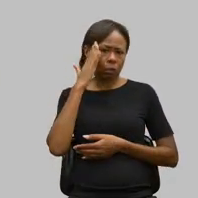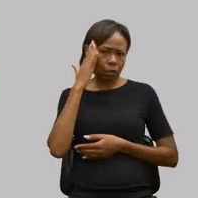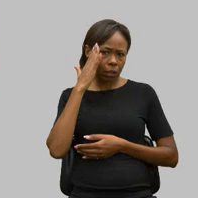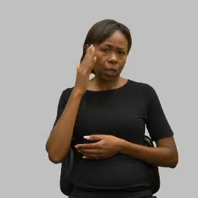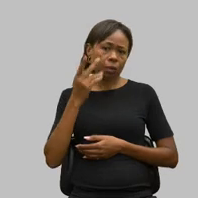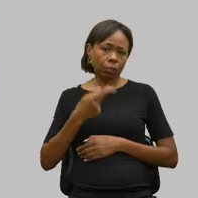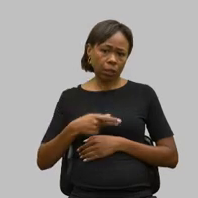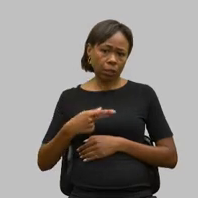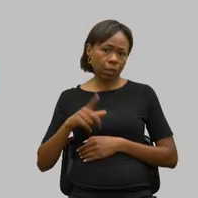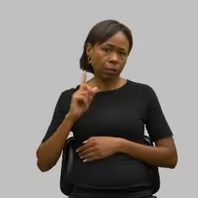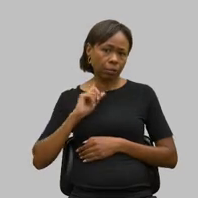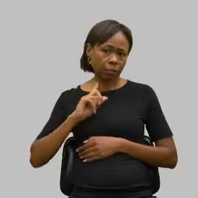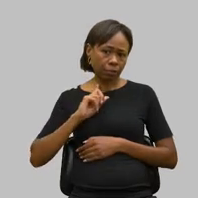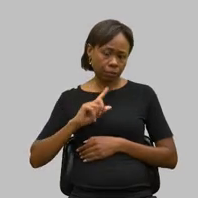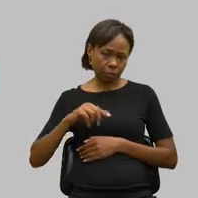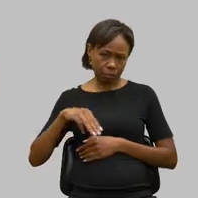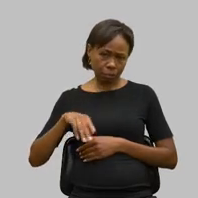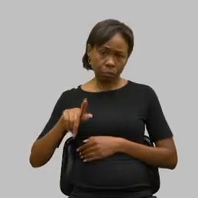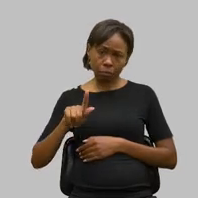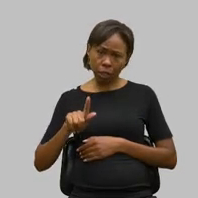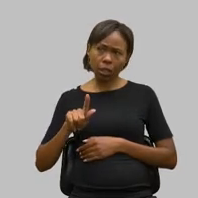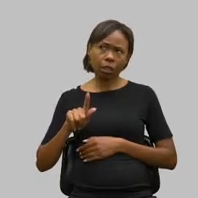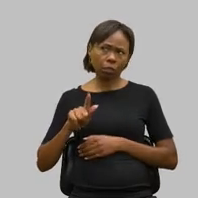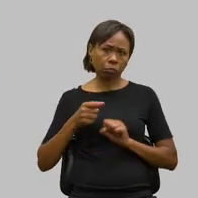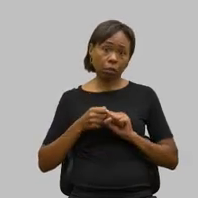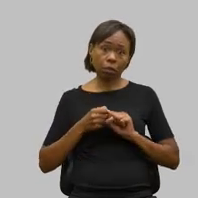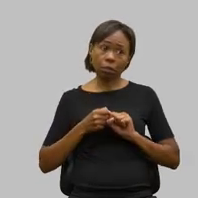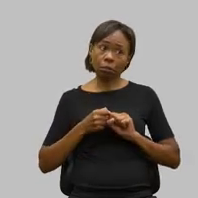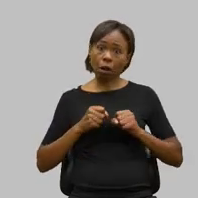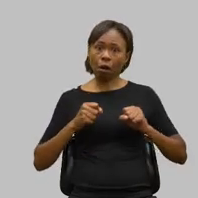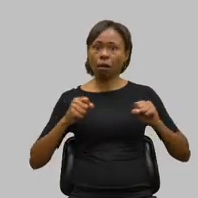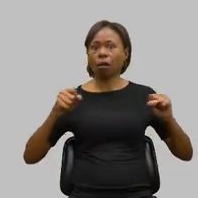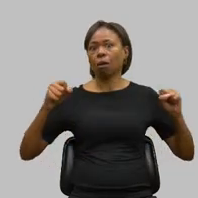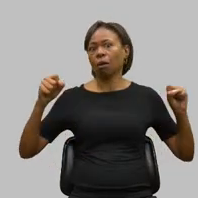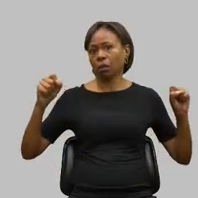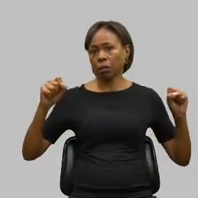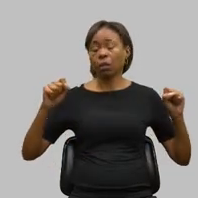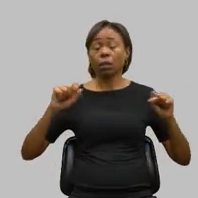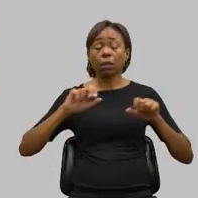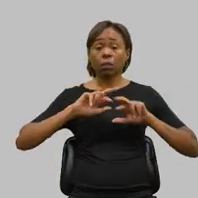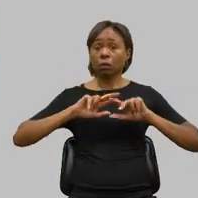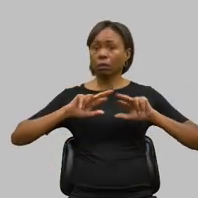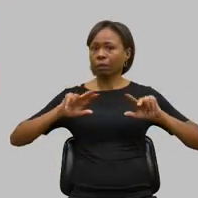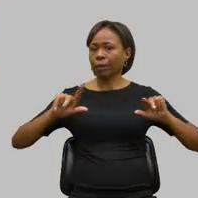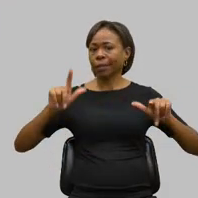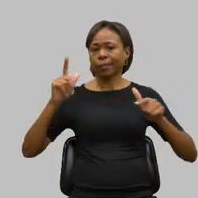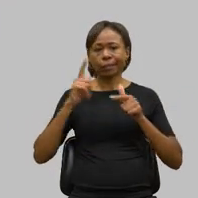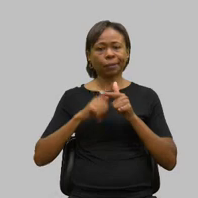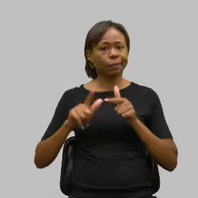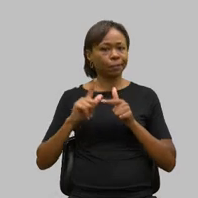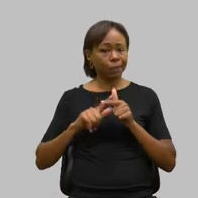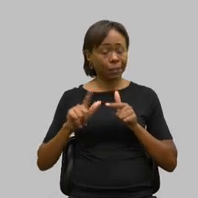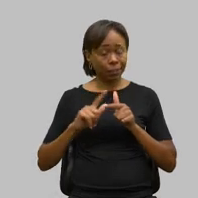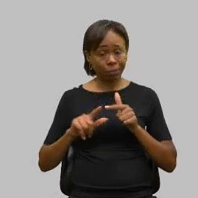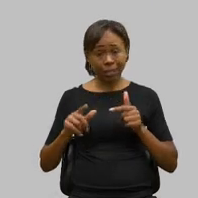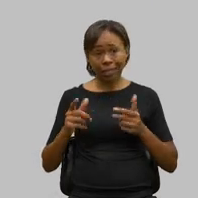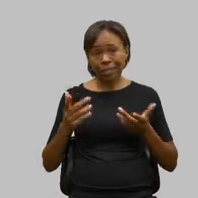Gerais é um estado de tamanho continental e que tem muitos desafios que nos impedem de dar